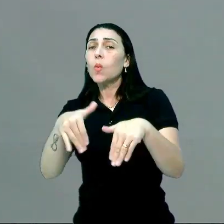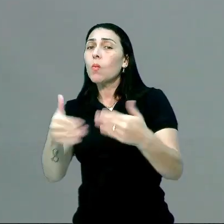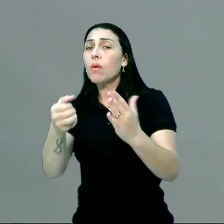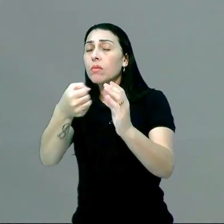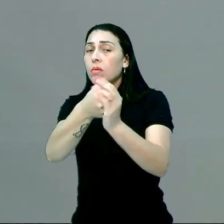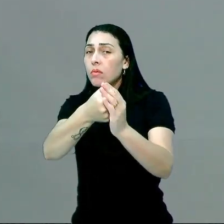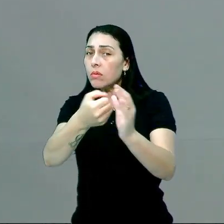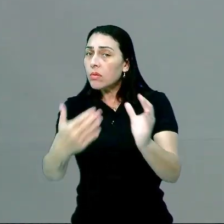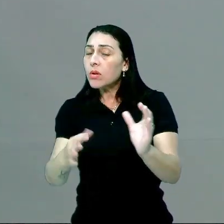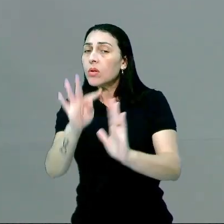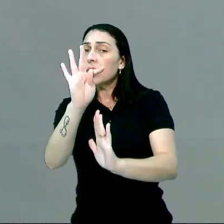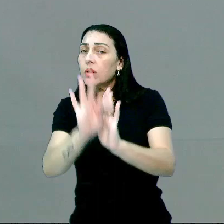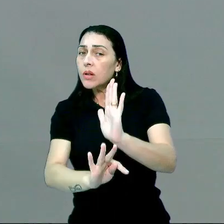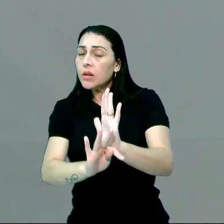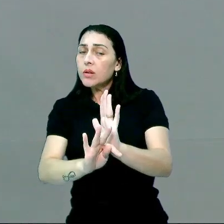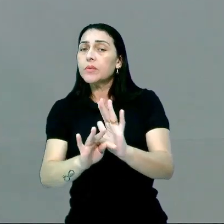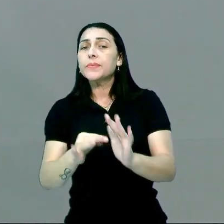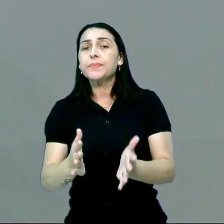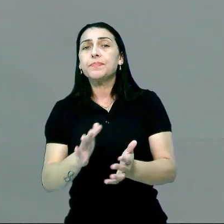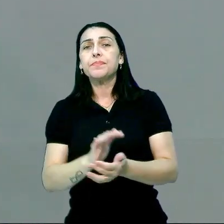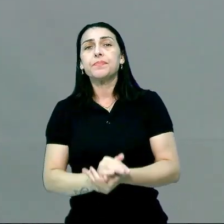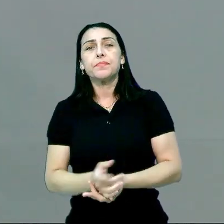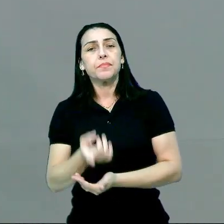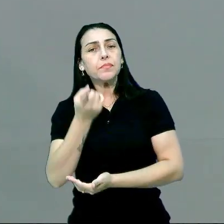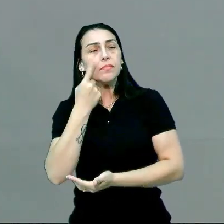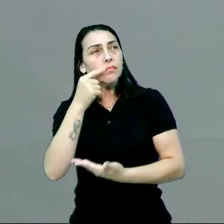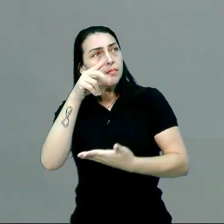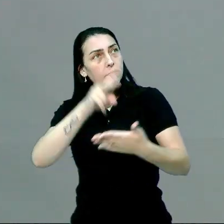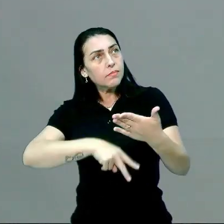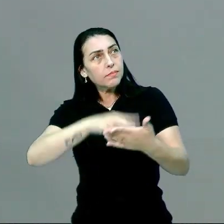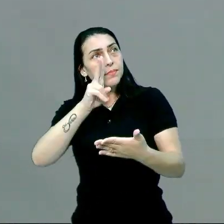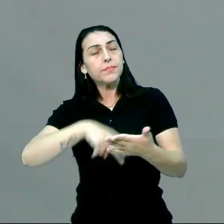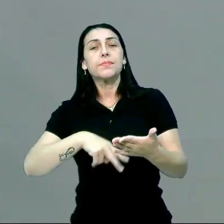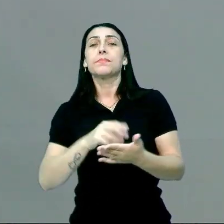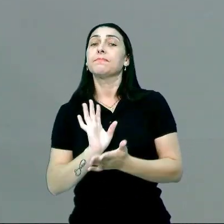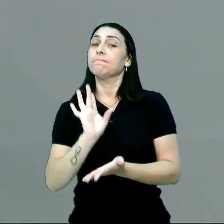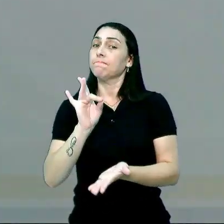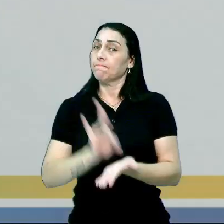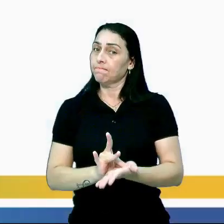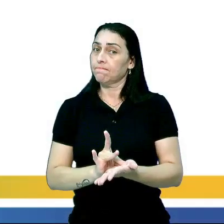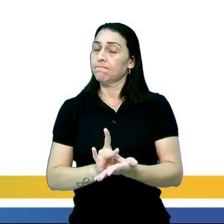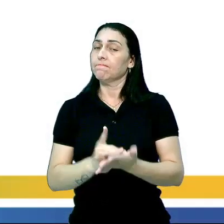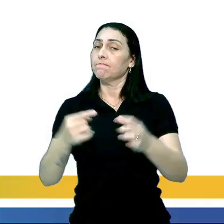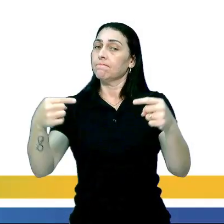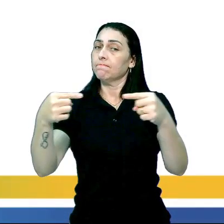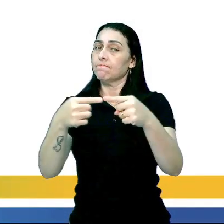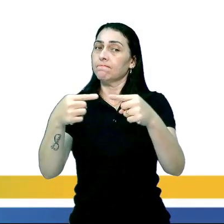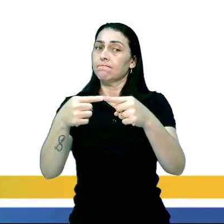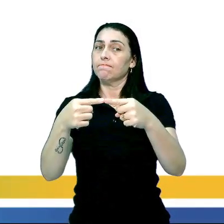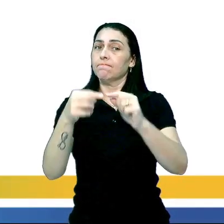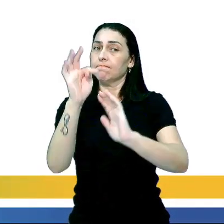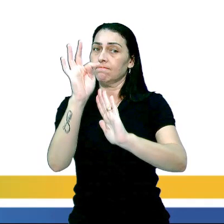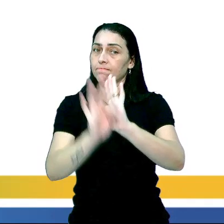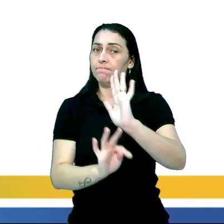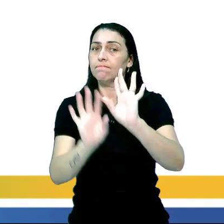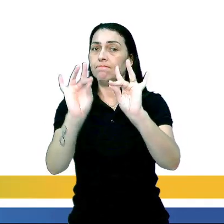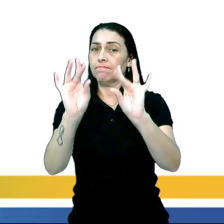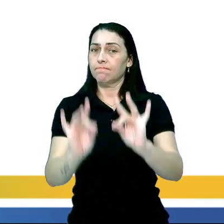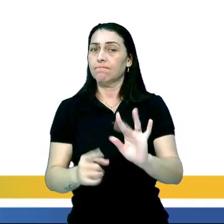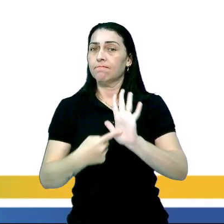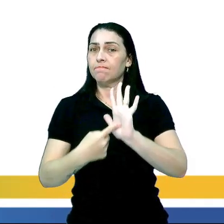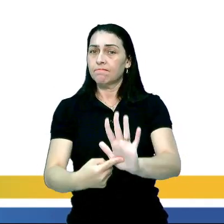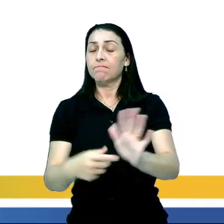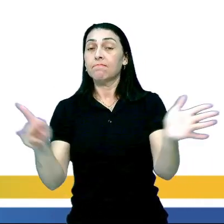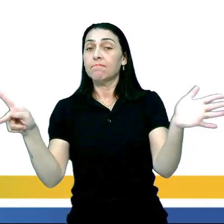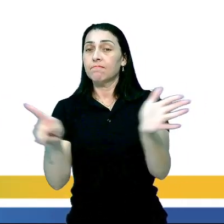as características do texto descritivo. Vamos dar uma lidinha lá para ver se realmente bate. O texto